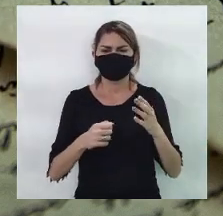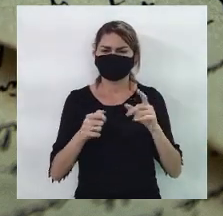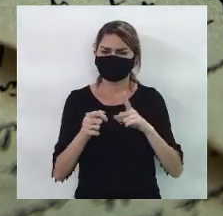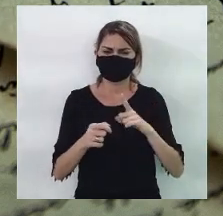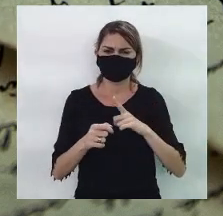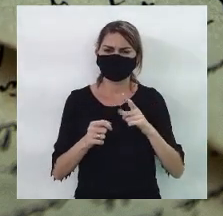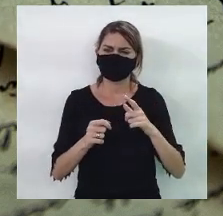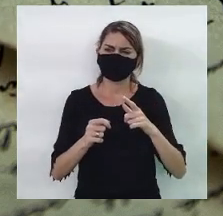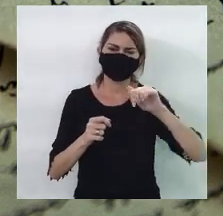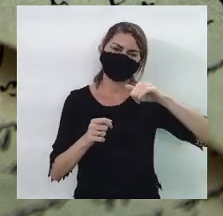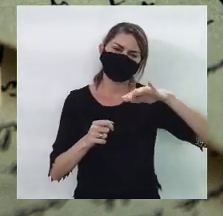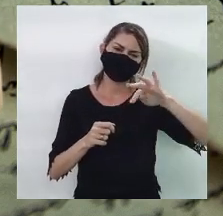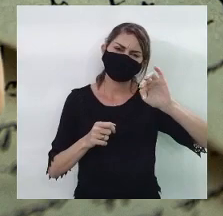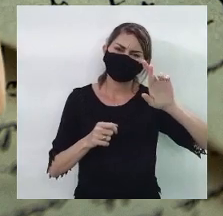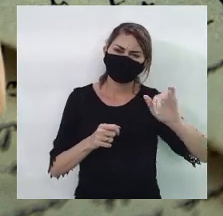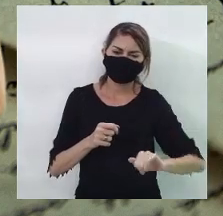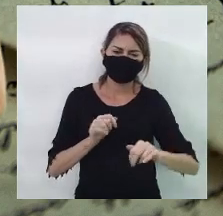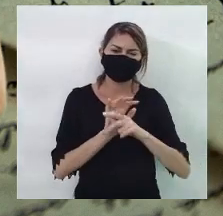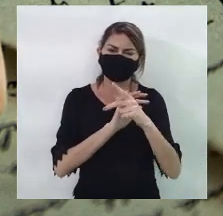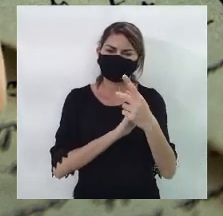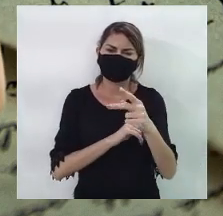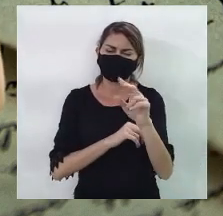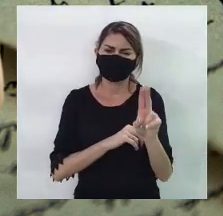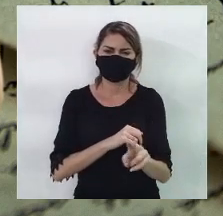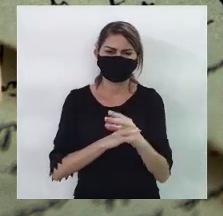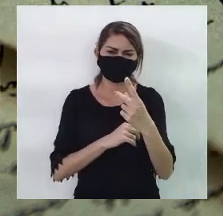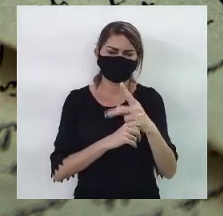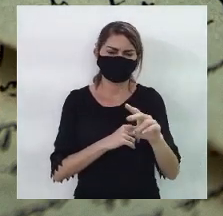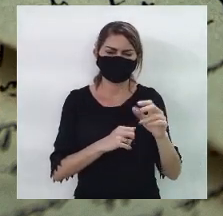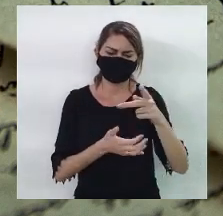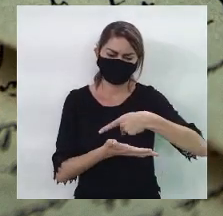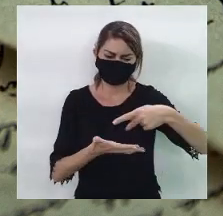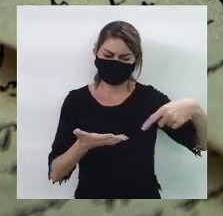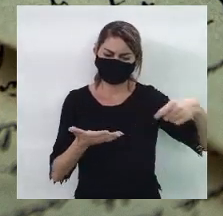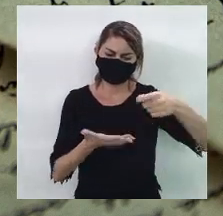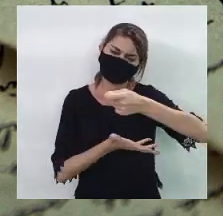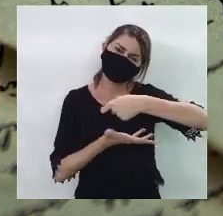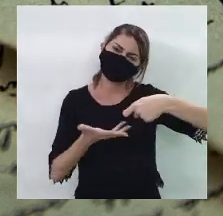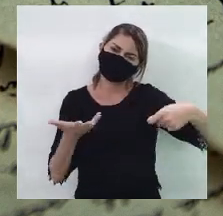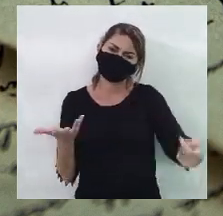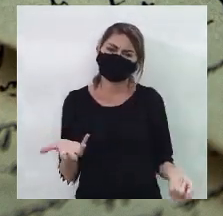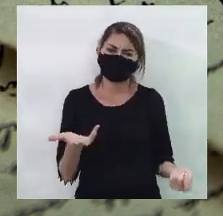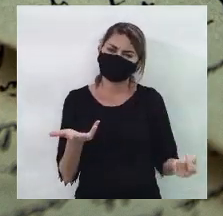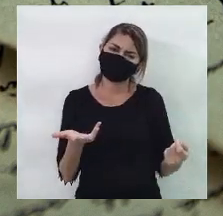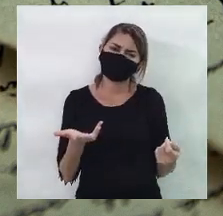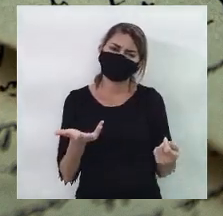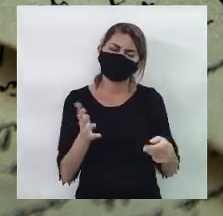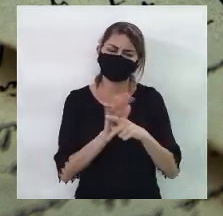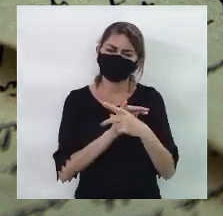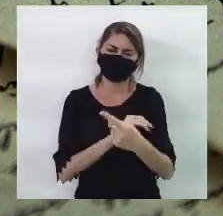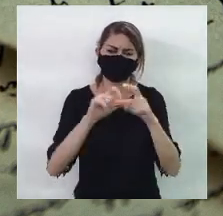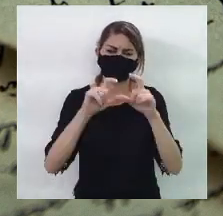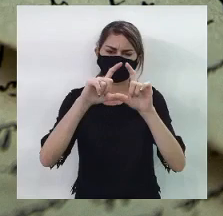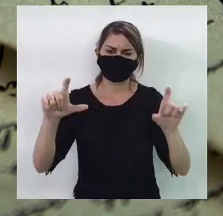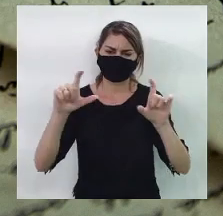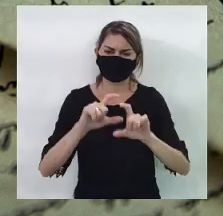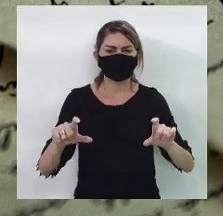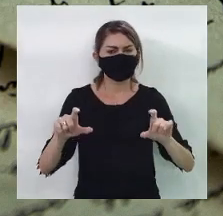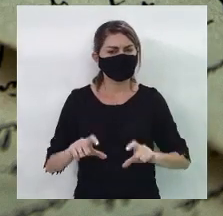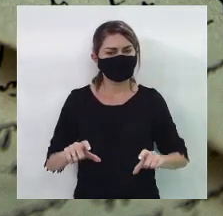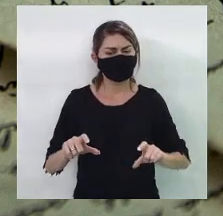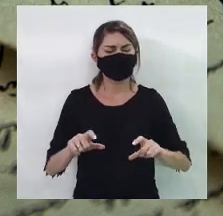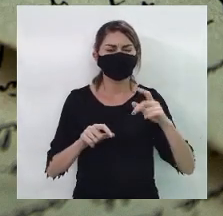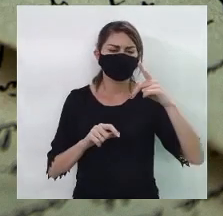tira a matéria para a sua poesia, para a sua escritura, para a sua prosa, certo?